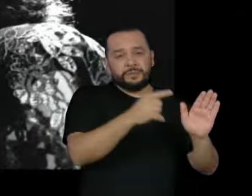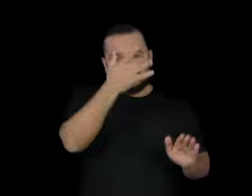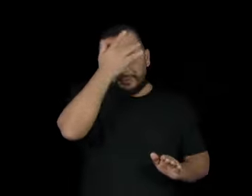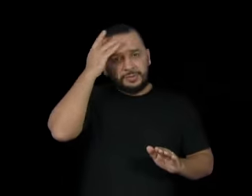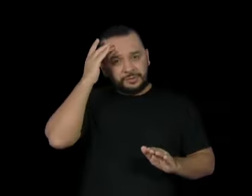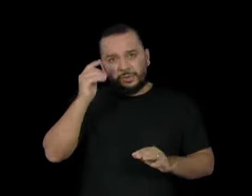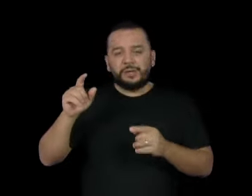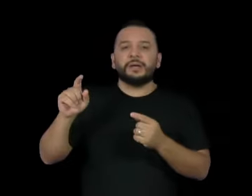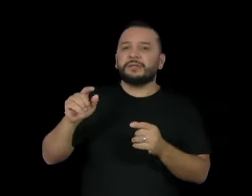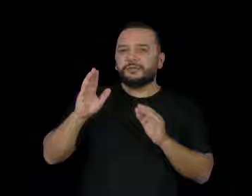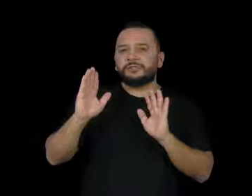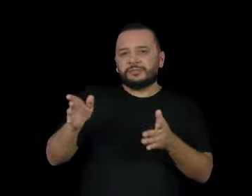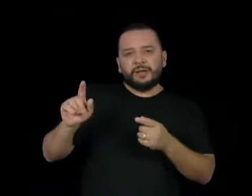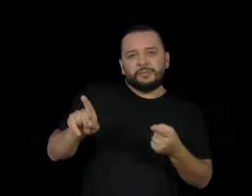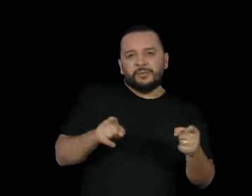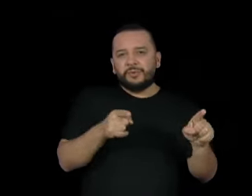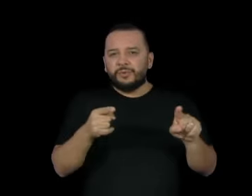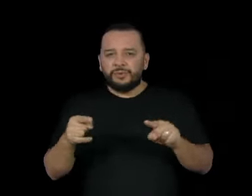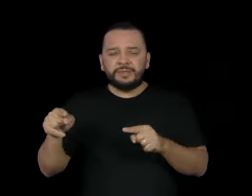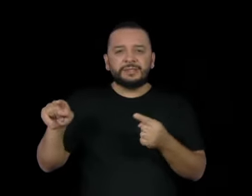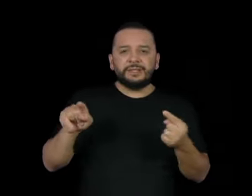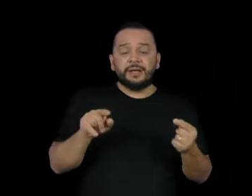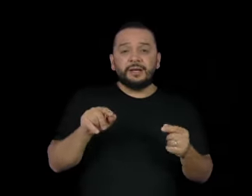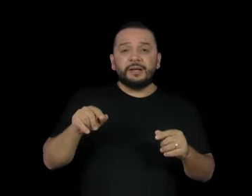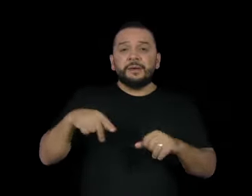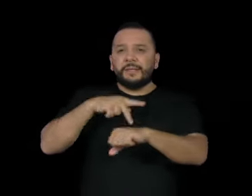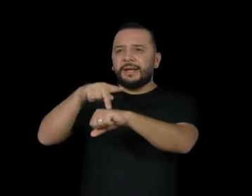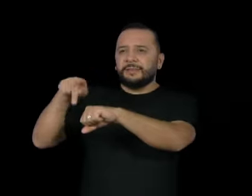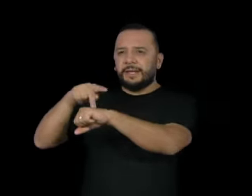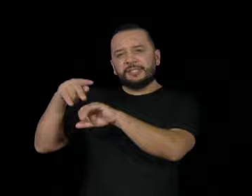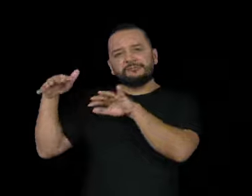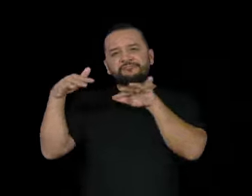nossa música uma das mais apreciadas do planeta.